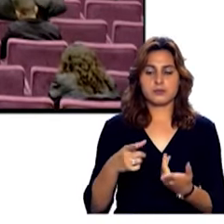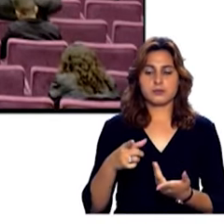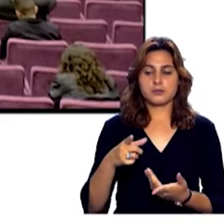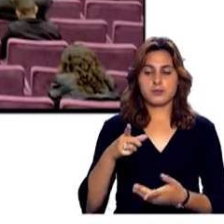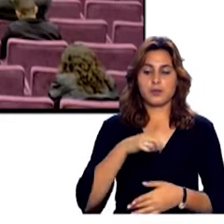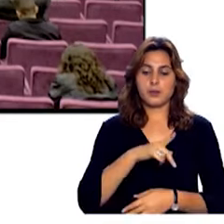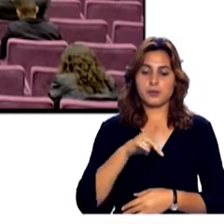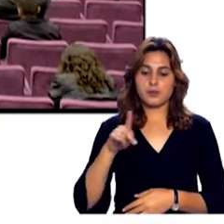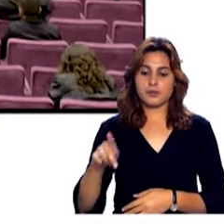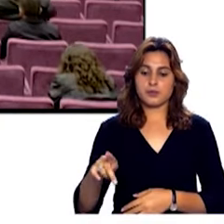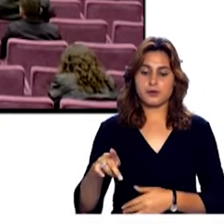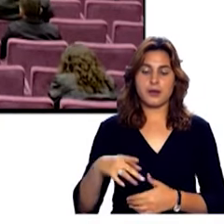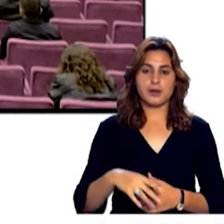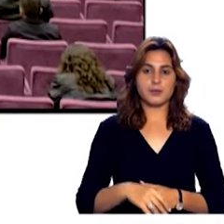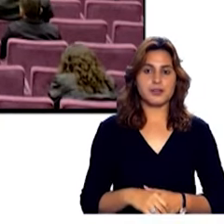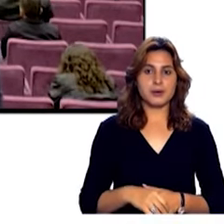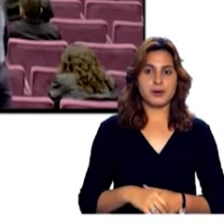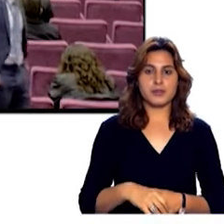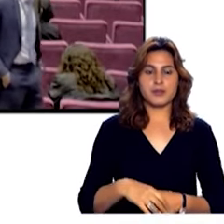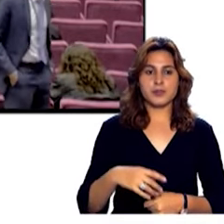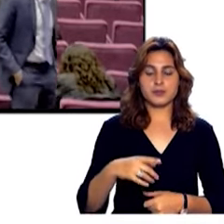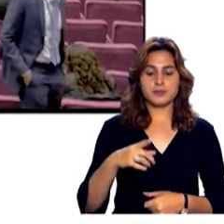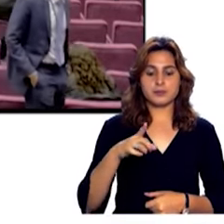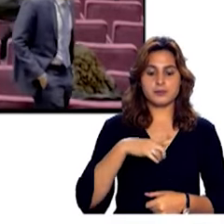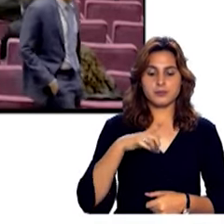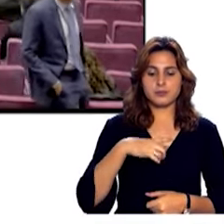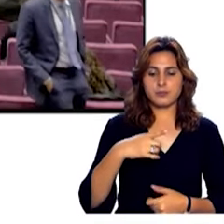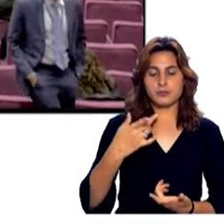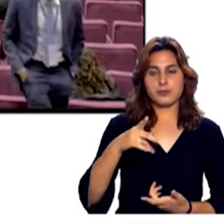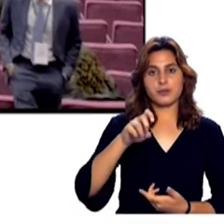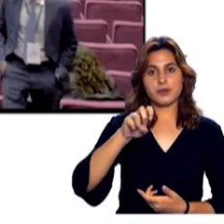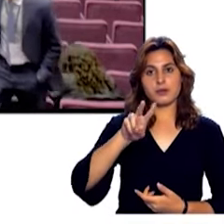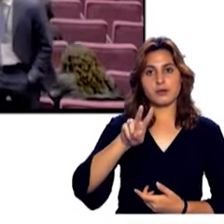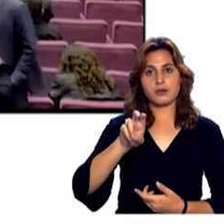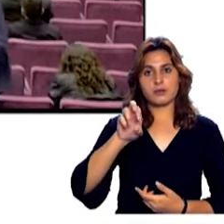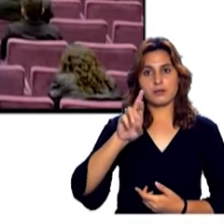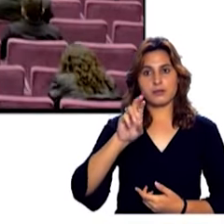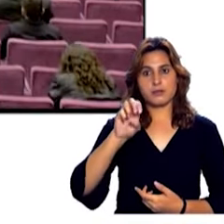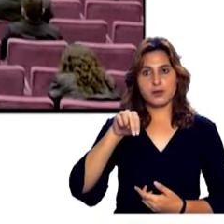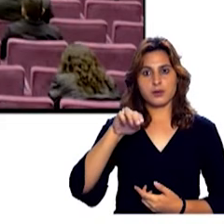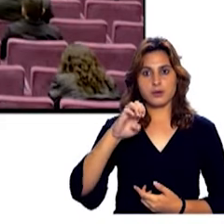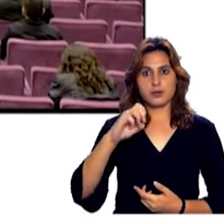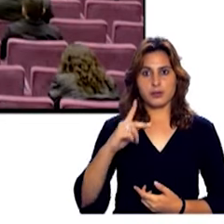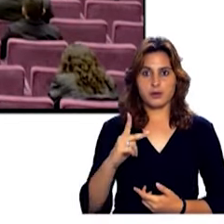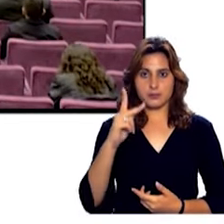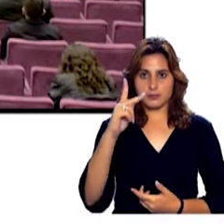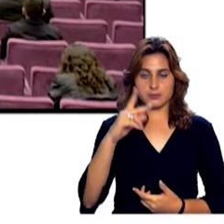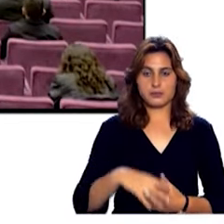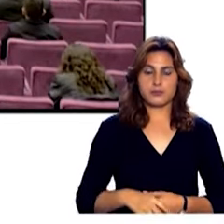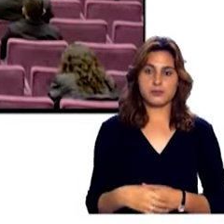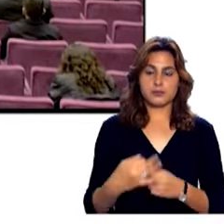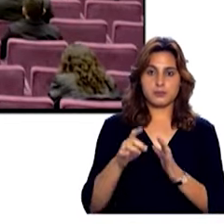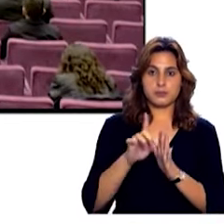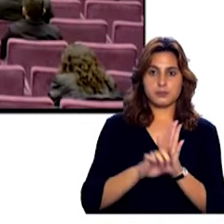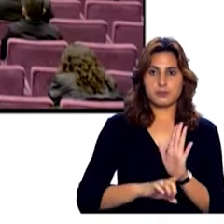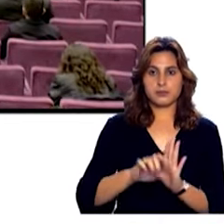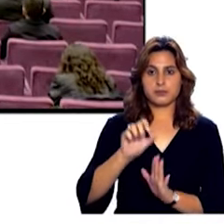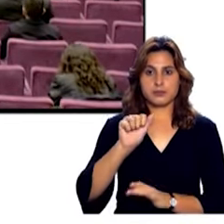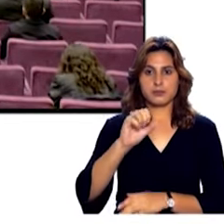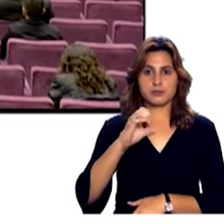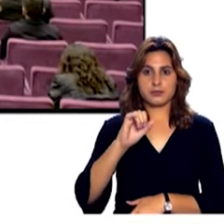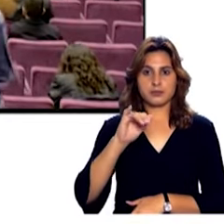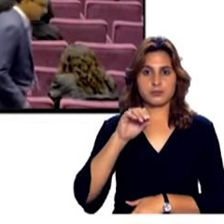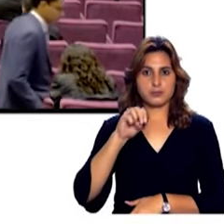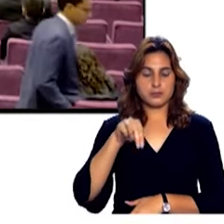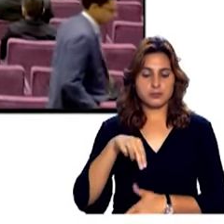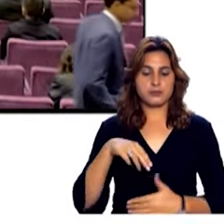D Soraia da escola de Direito da institut